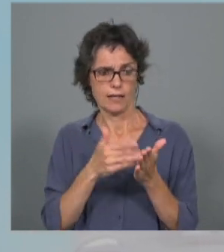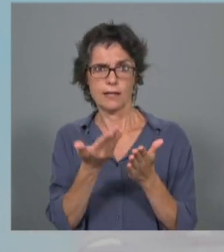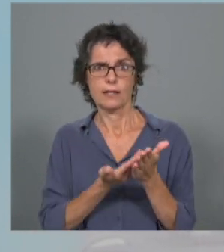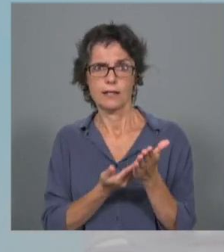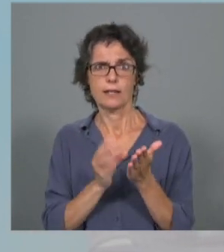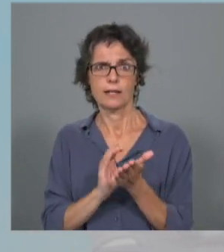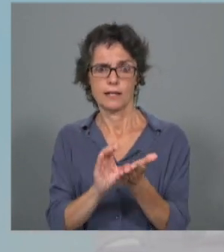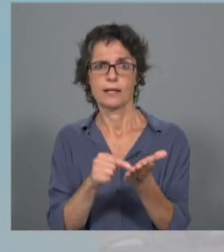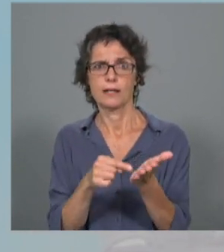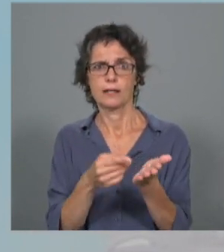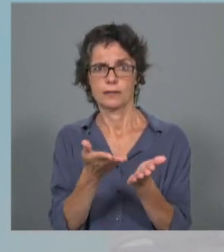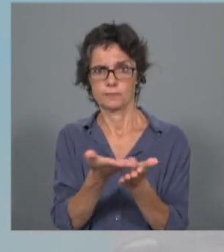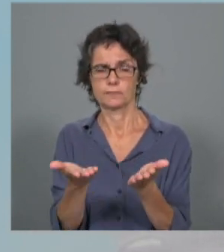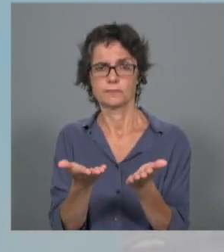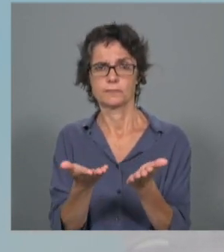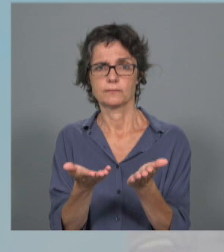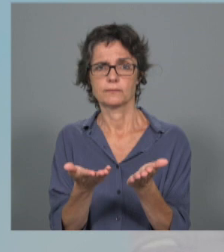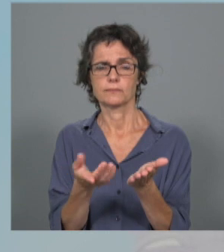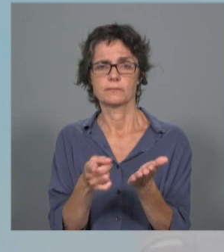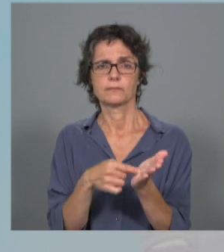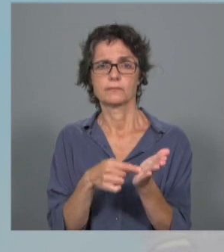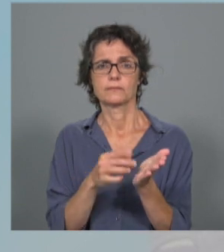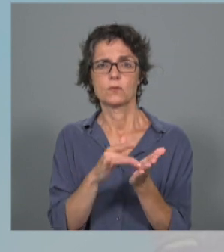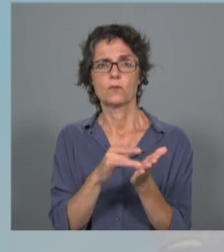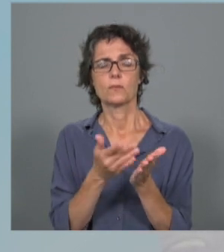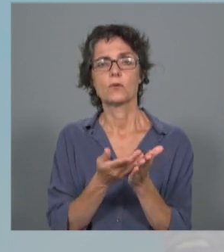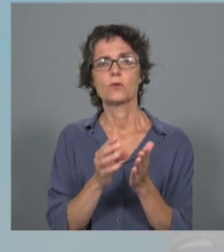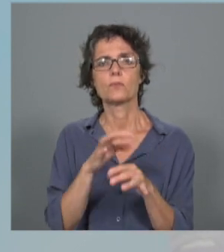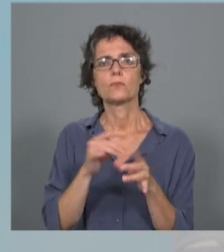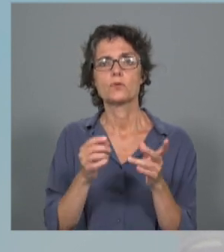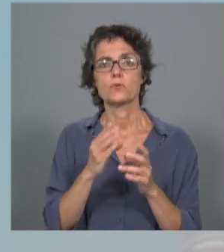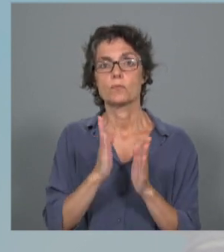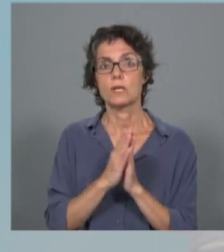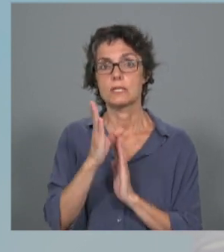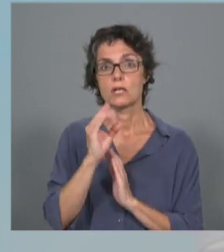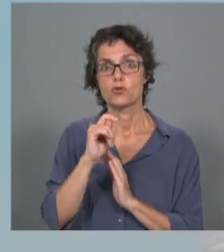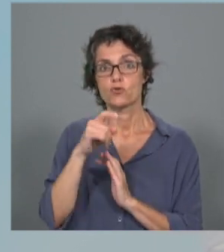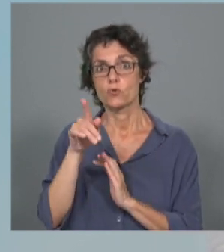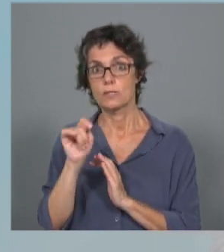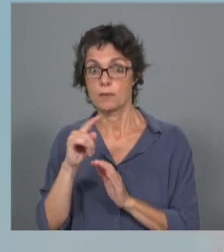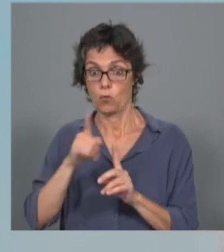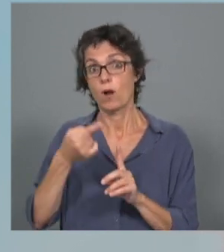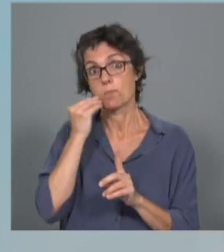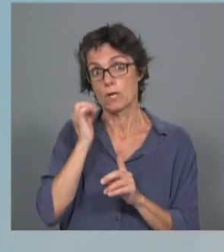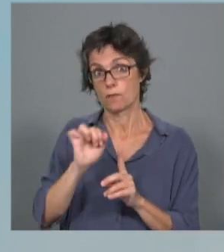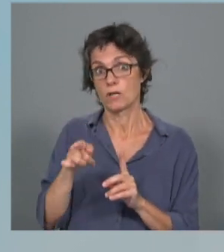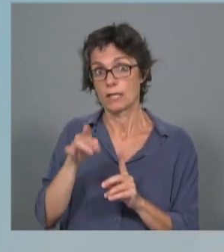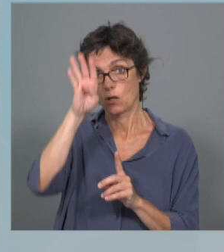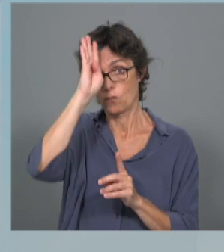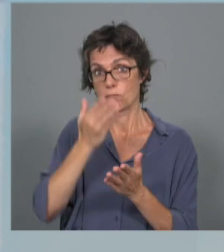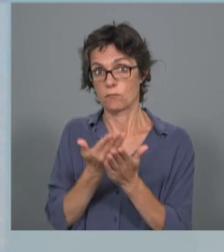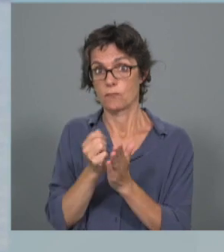mesa, Ida José, uma obra sobre São José, pelo facto de estarmos no ano de São José, por proposta do Papa